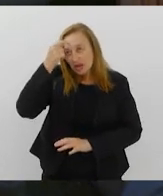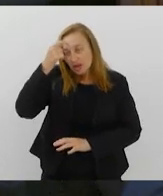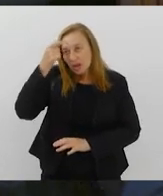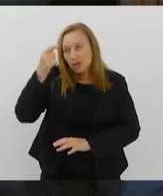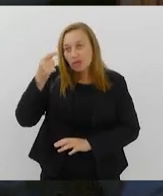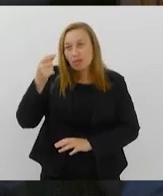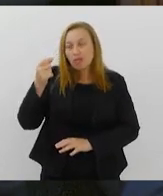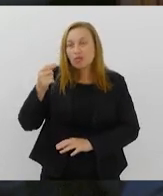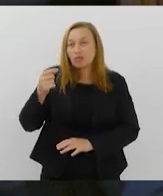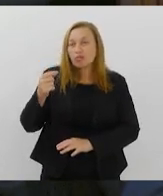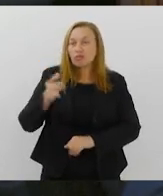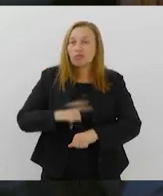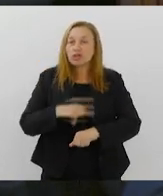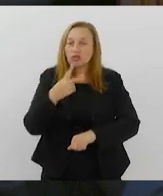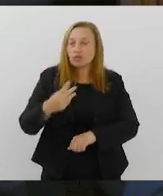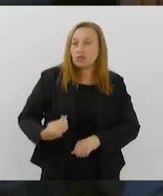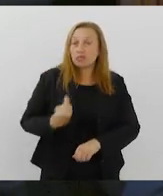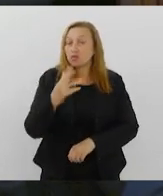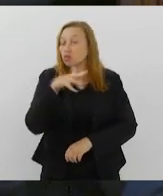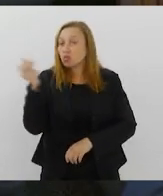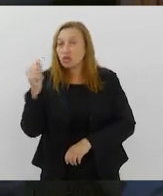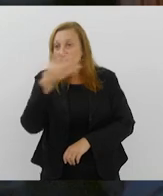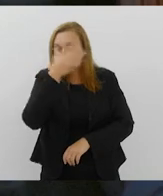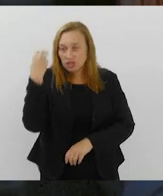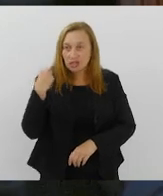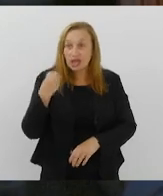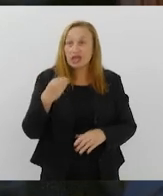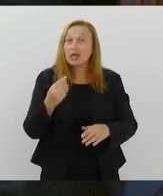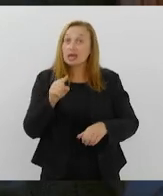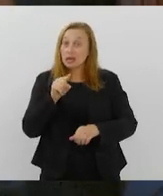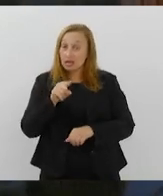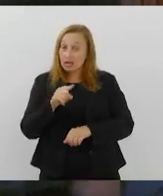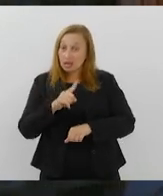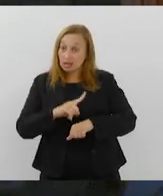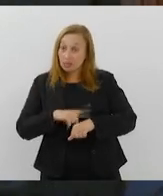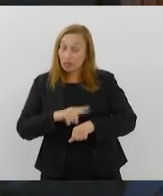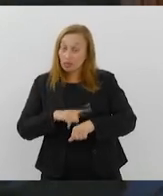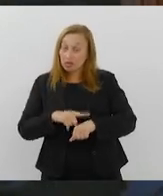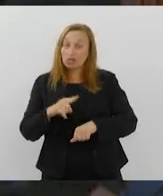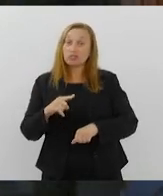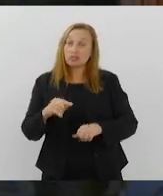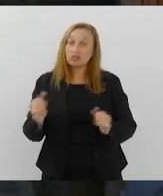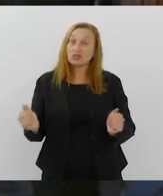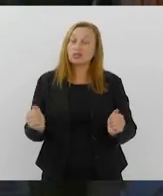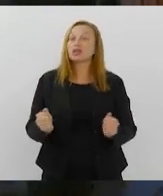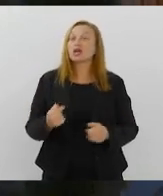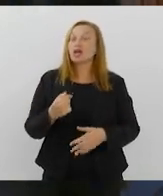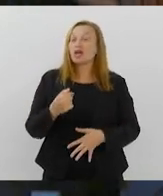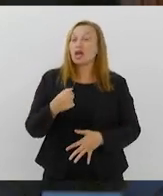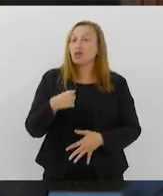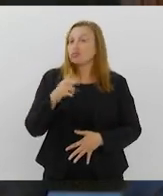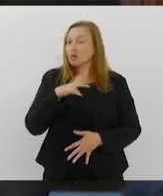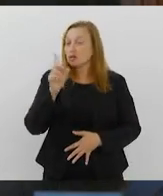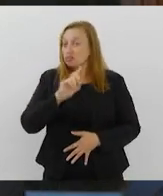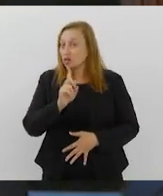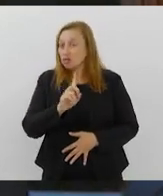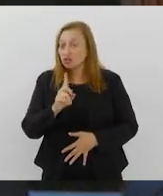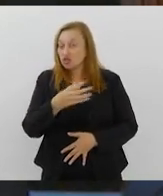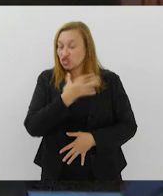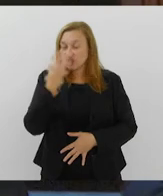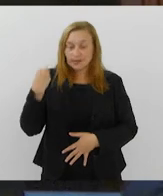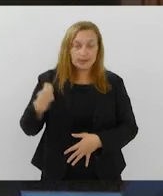você nunca mais esquecer. E esse para mim é um deles, né? Estou vendo pessoas aqui que eu jamais